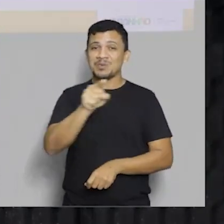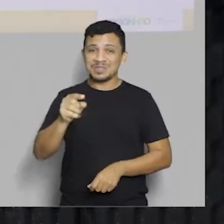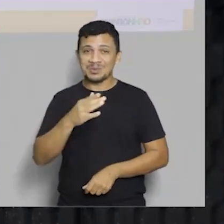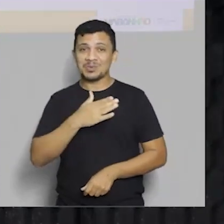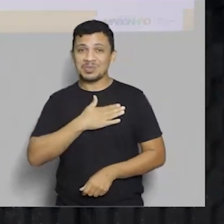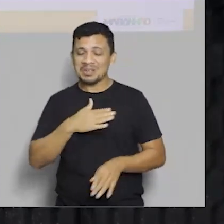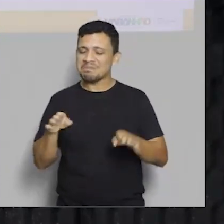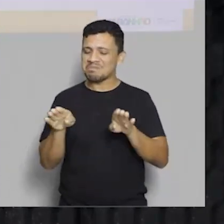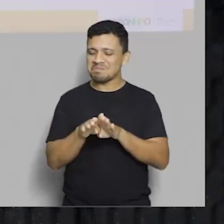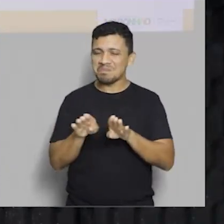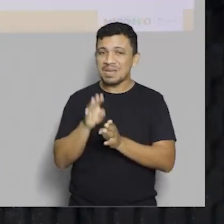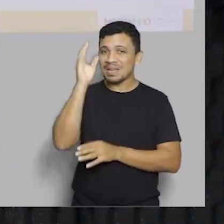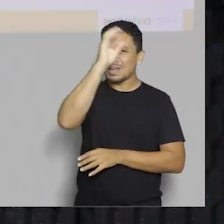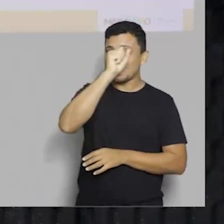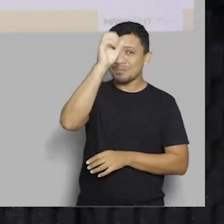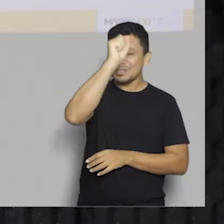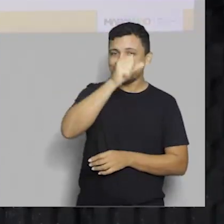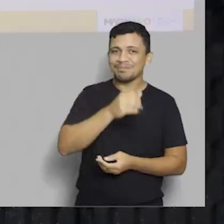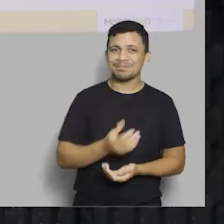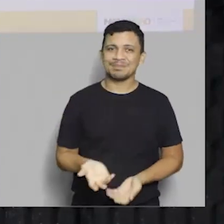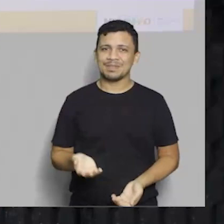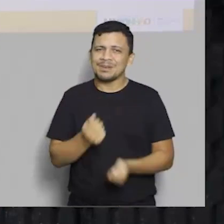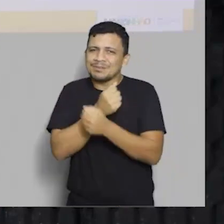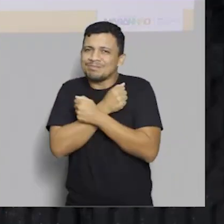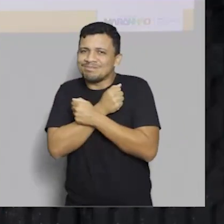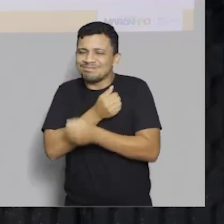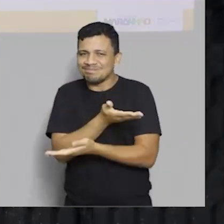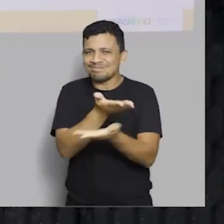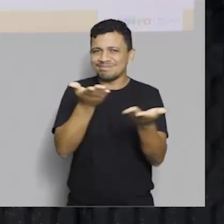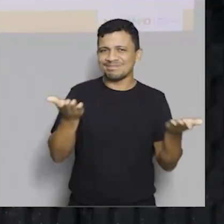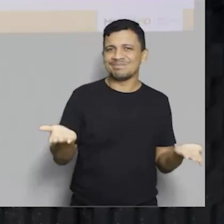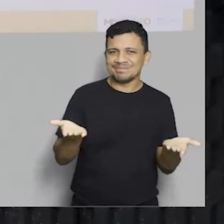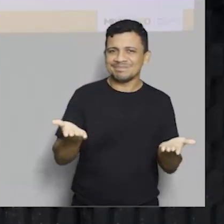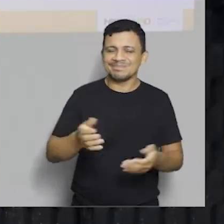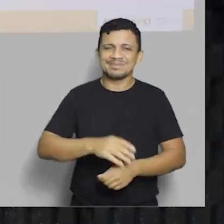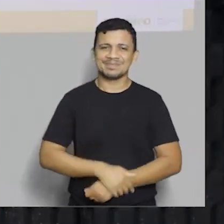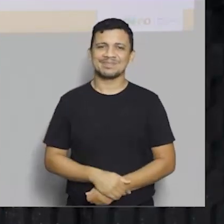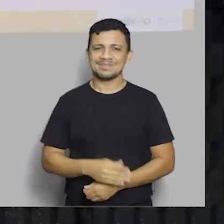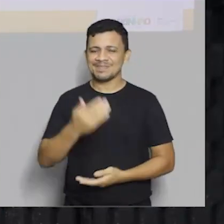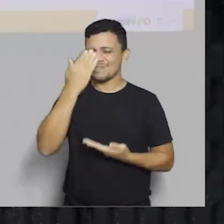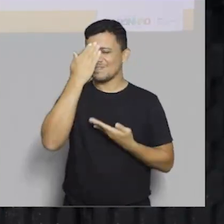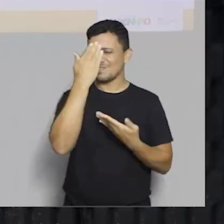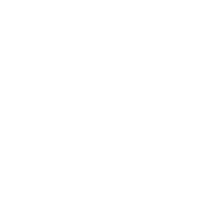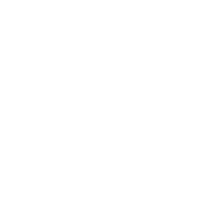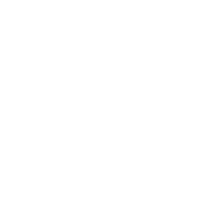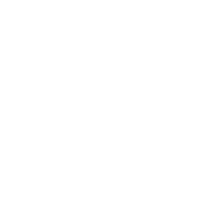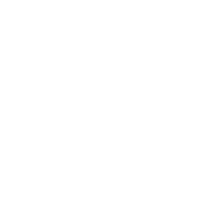e aprendido. Ficando por aqui, forte abraço a todos. Valeu!